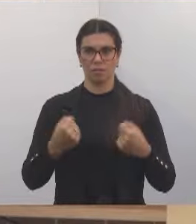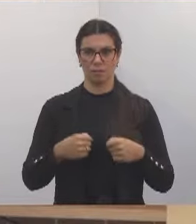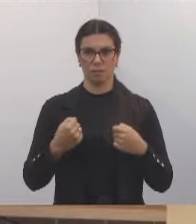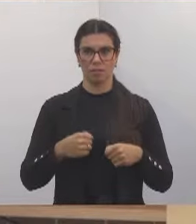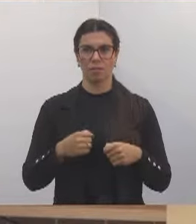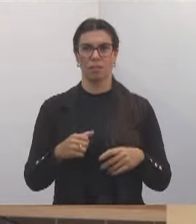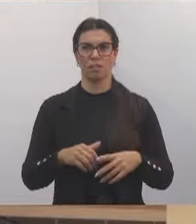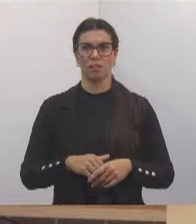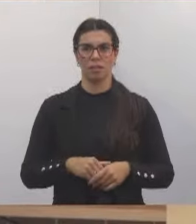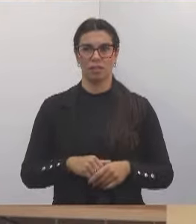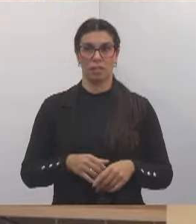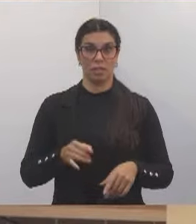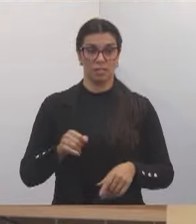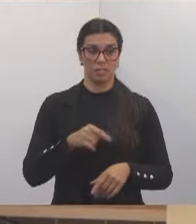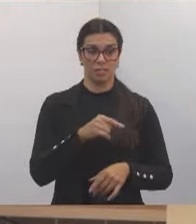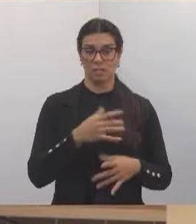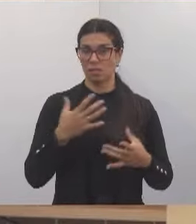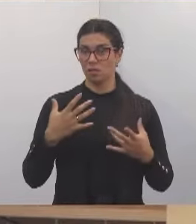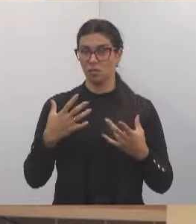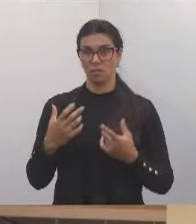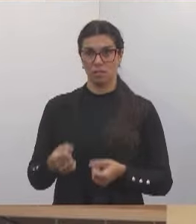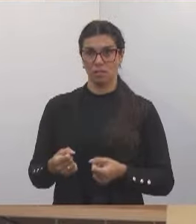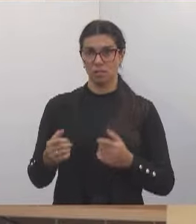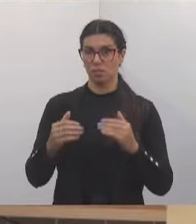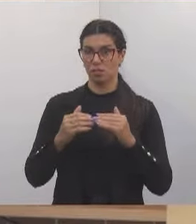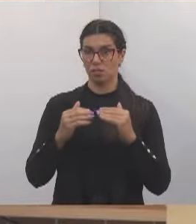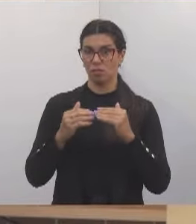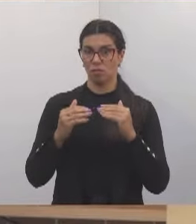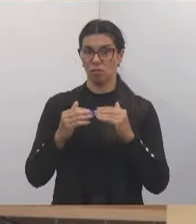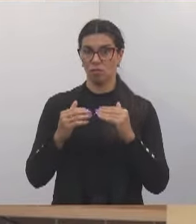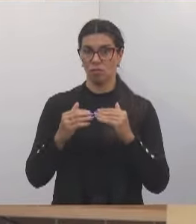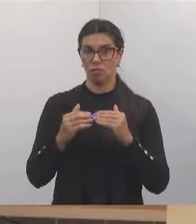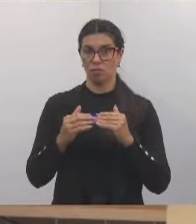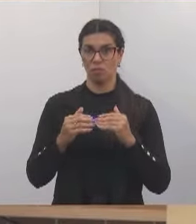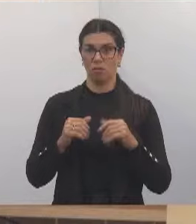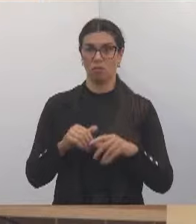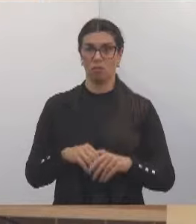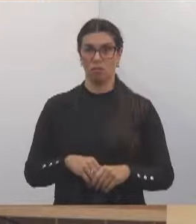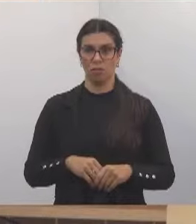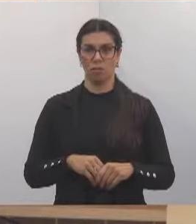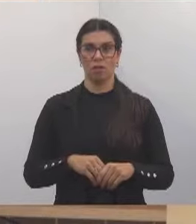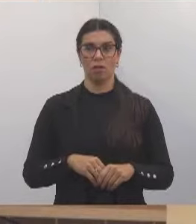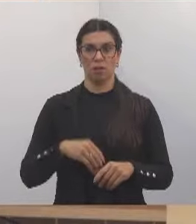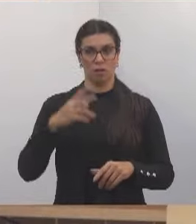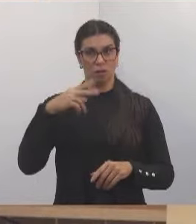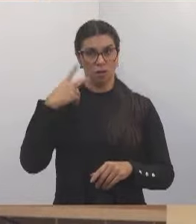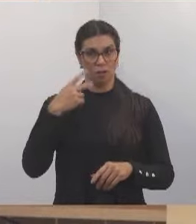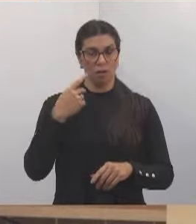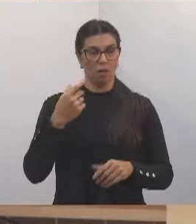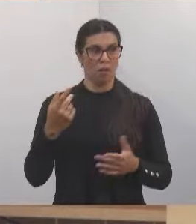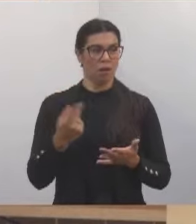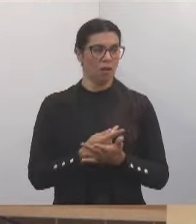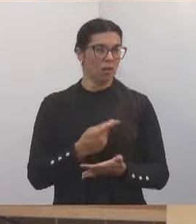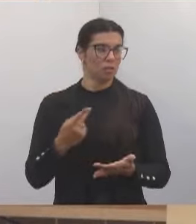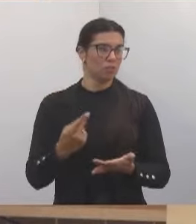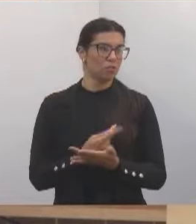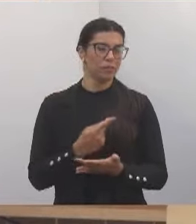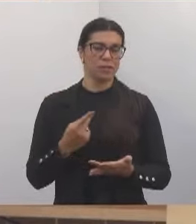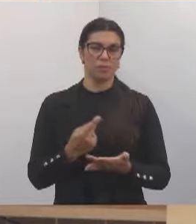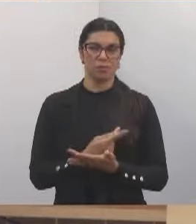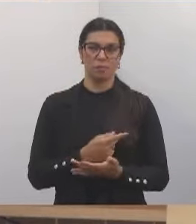uma conivência e ele manda embora, ele está errado, o vereador está errado. Aí quer colocar alguém que